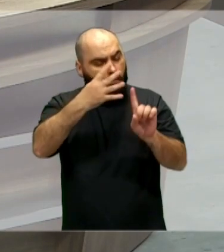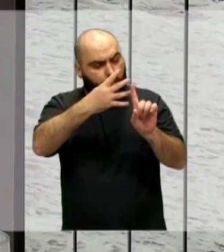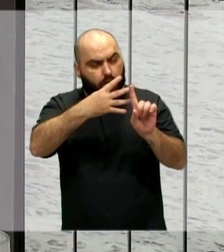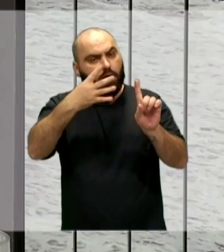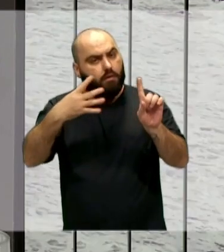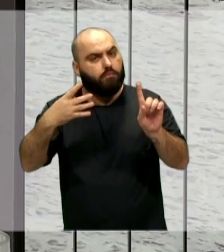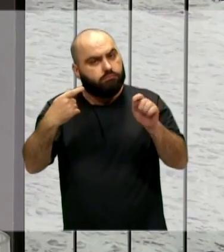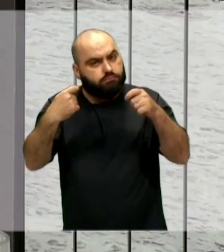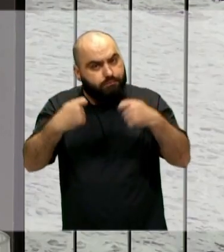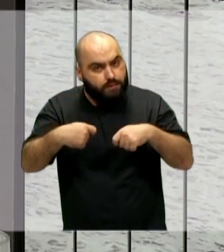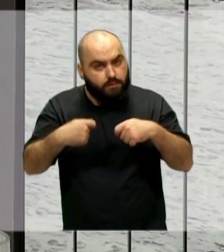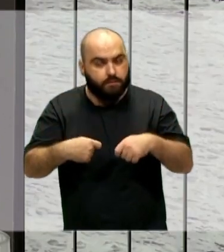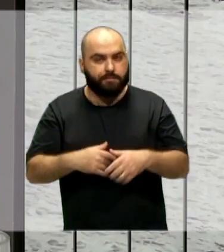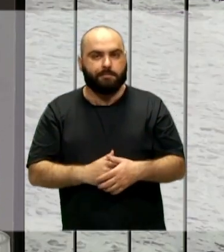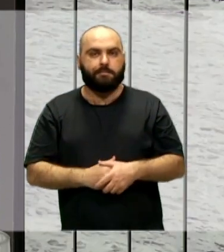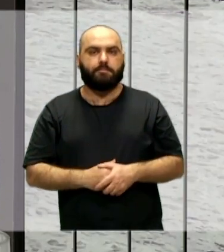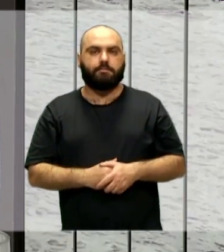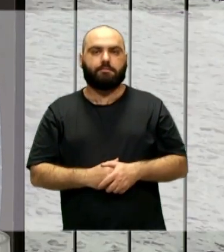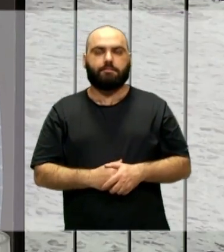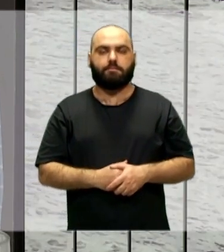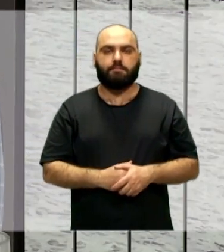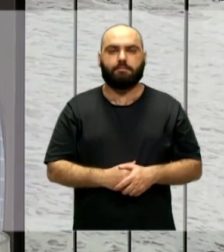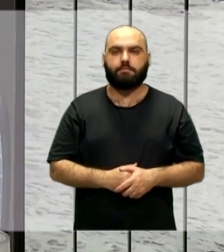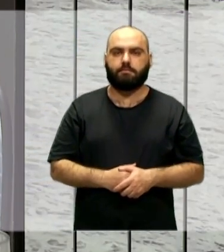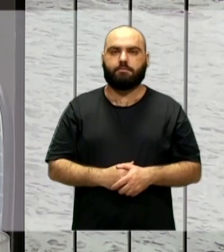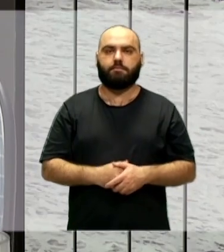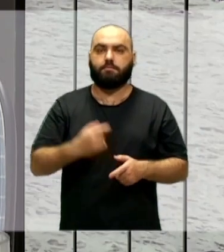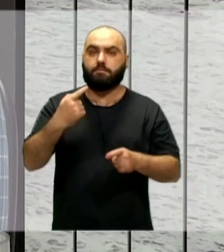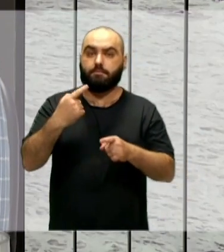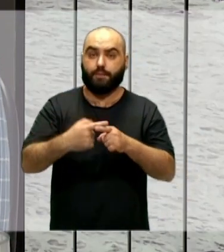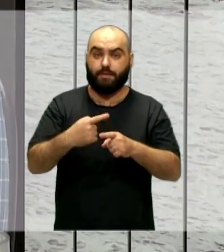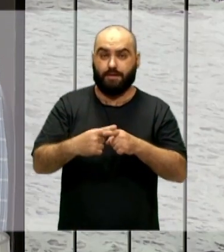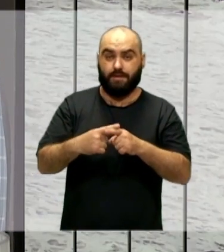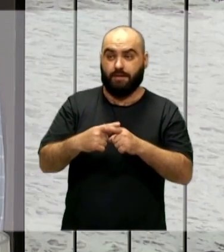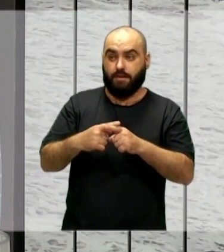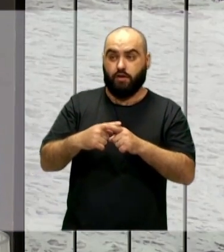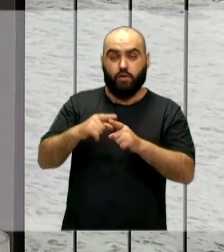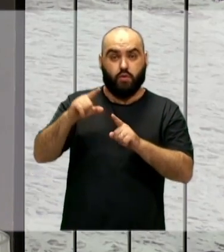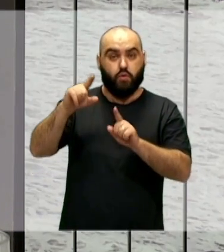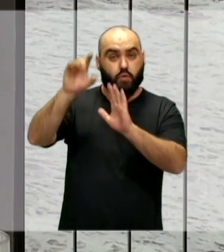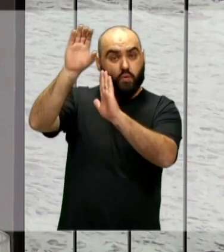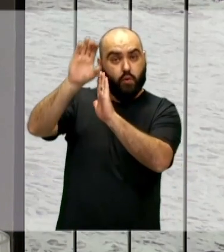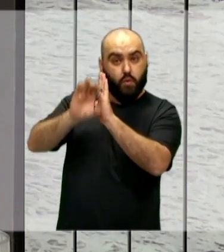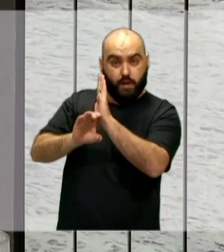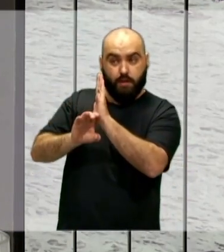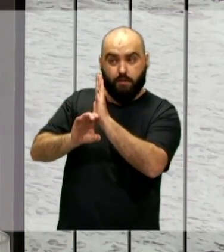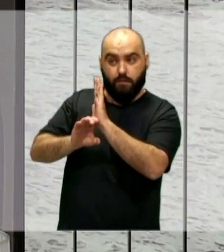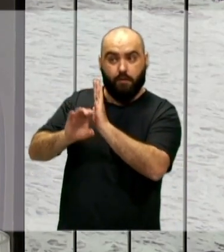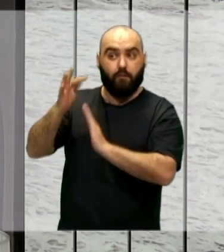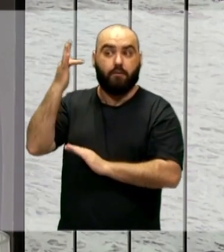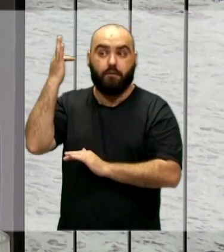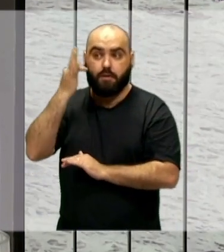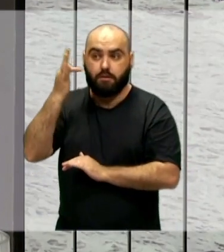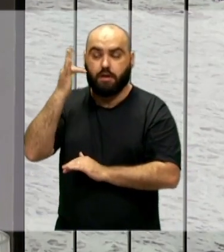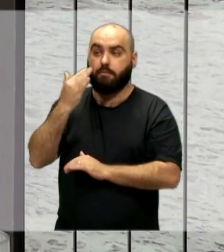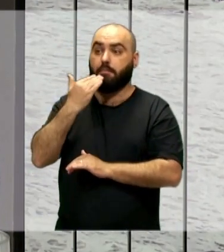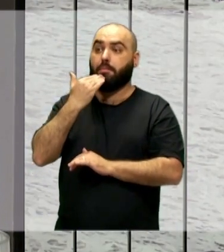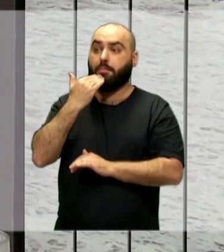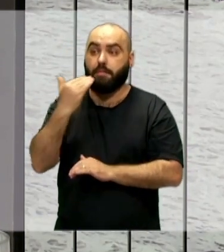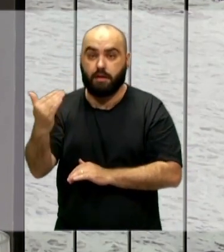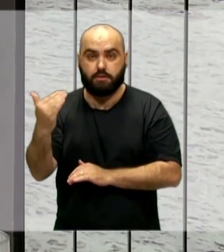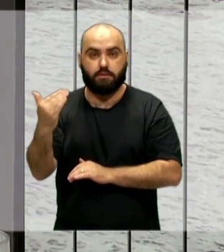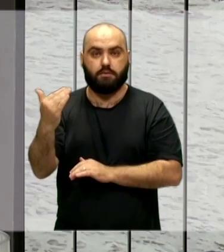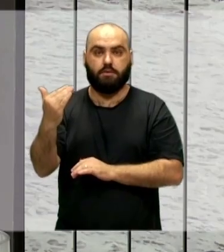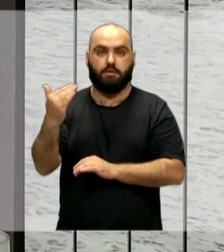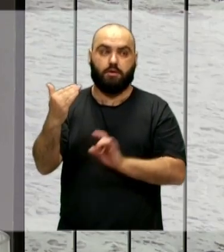Porque, querendo ou não, as matrizes curriculares hoje pedem que exista isso nos cursos. E nenhuma universidade da região, a não ser a